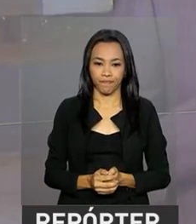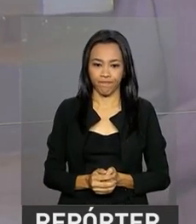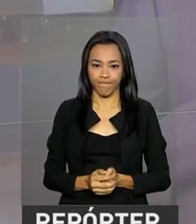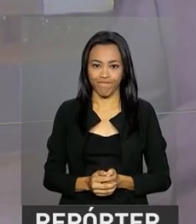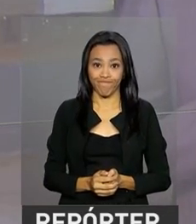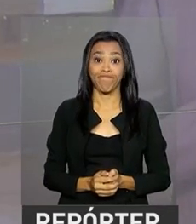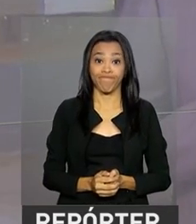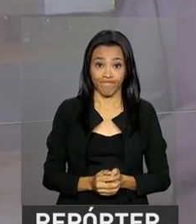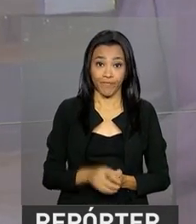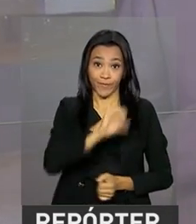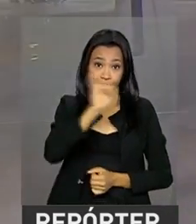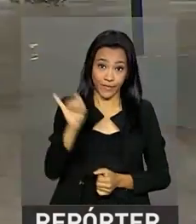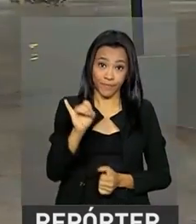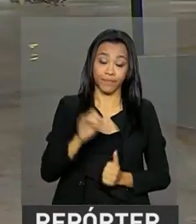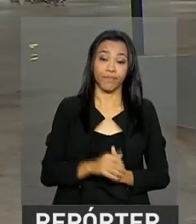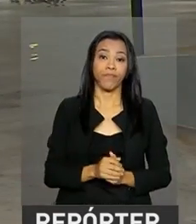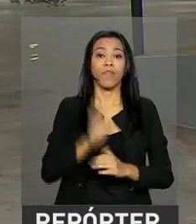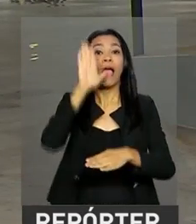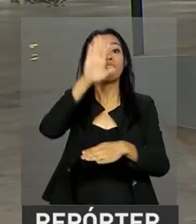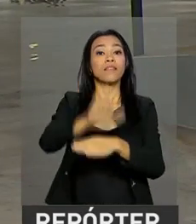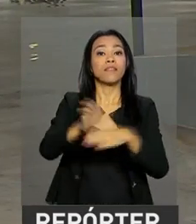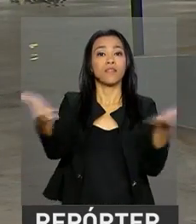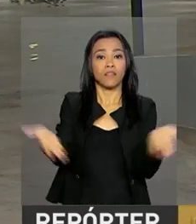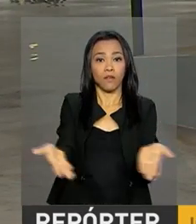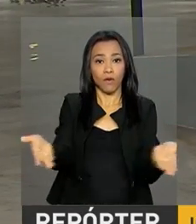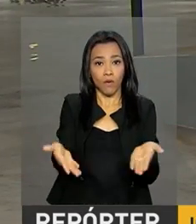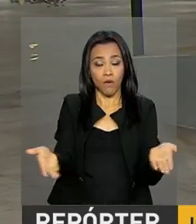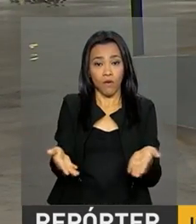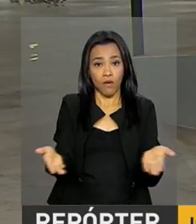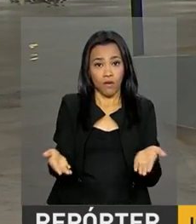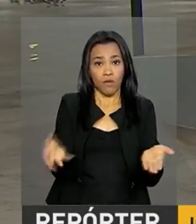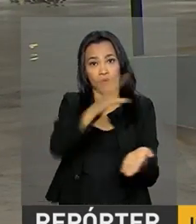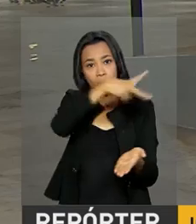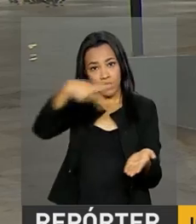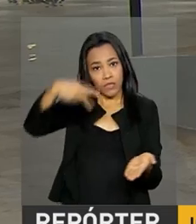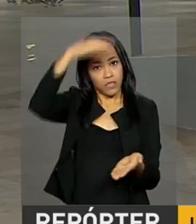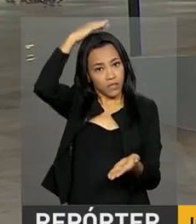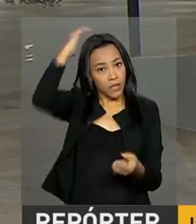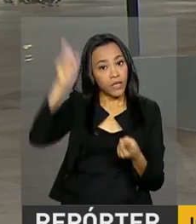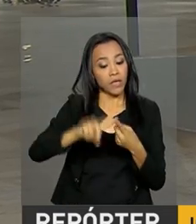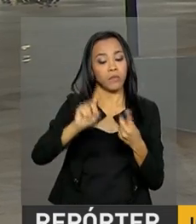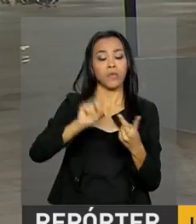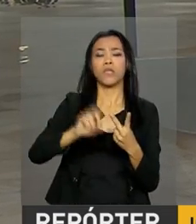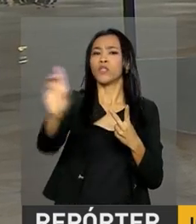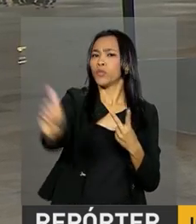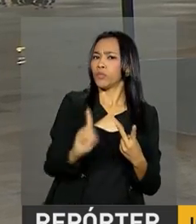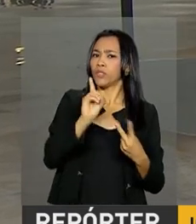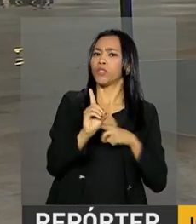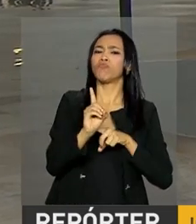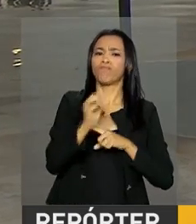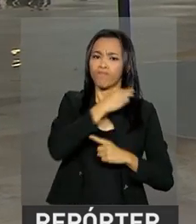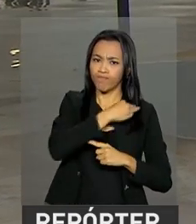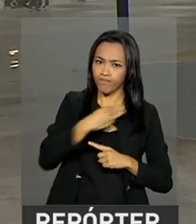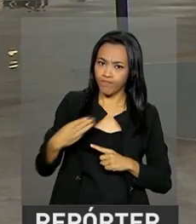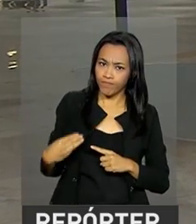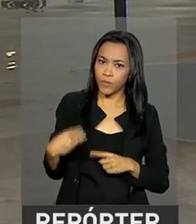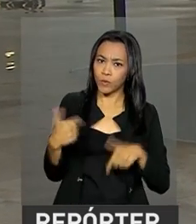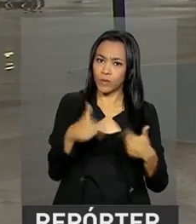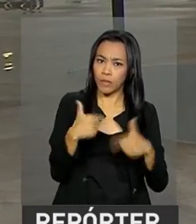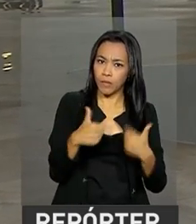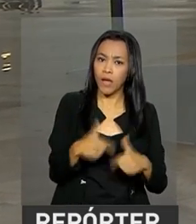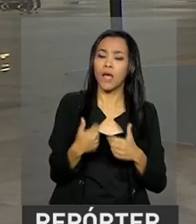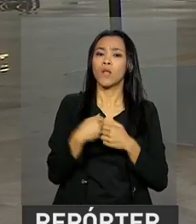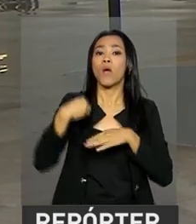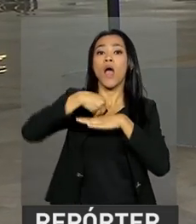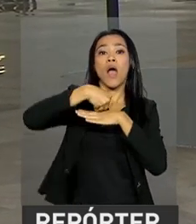Oi Leandro Olha só na tarde de hoje o presidente Michel Temer e o ministro do trabalho Ronaldo Nogueira anunciam os